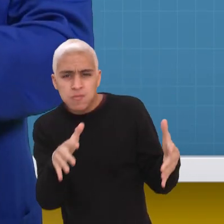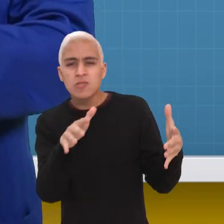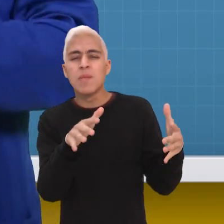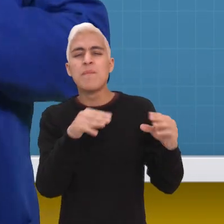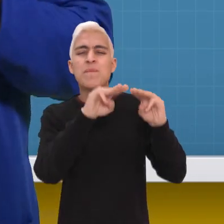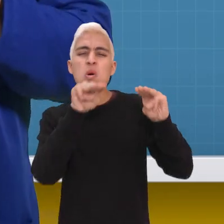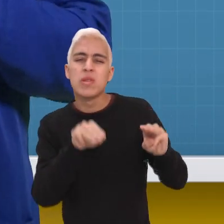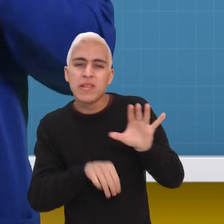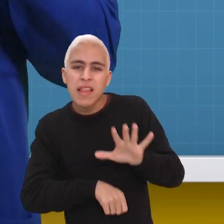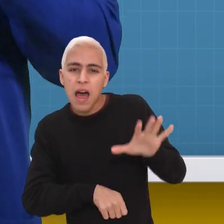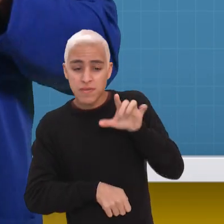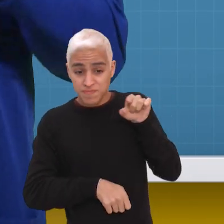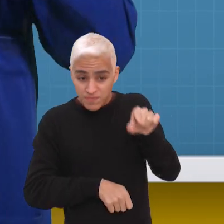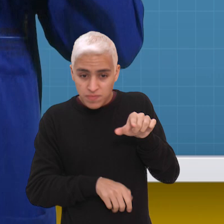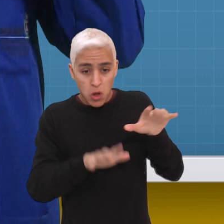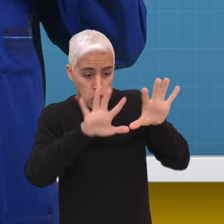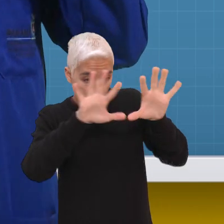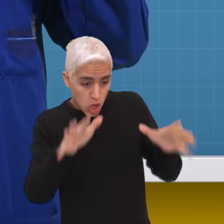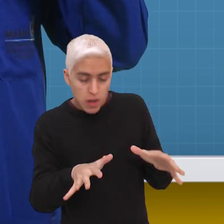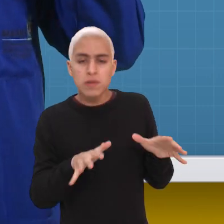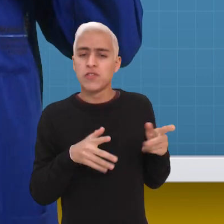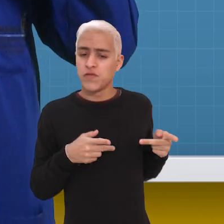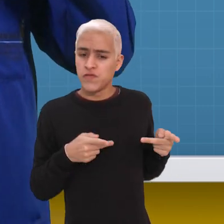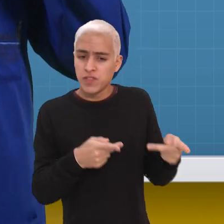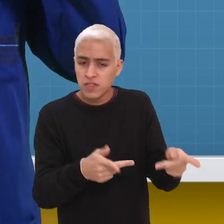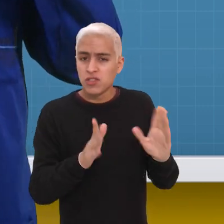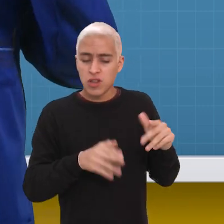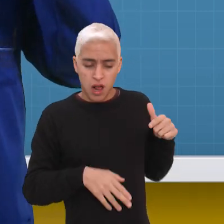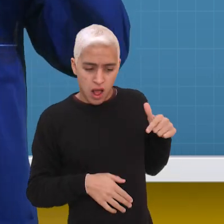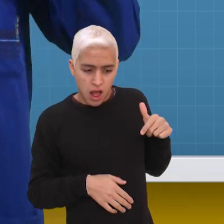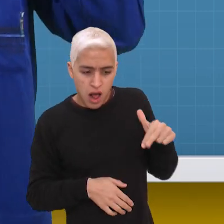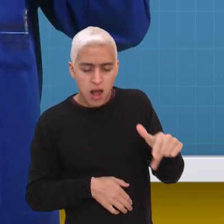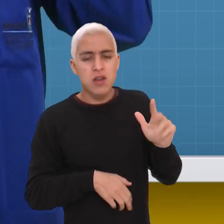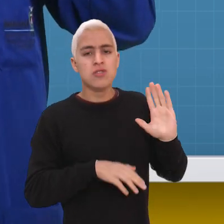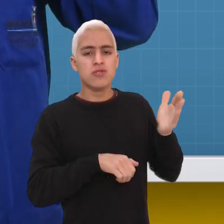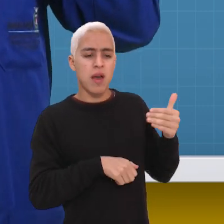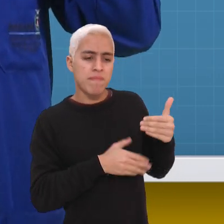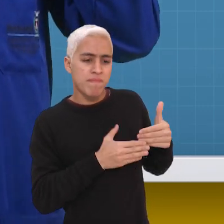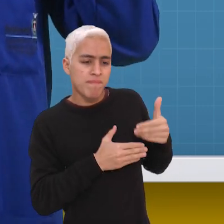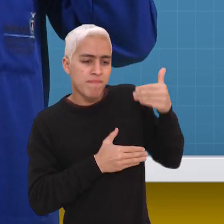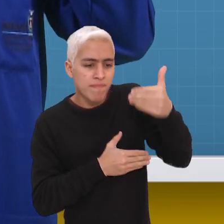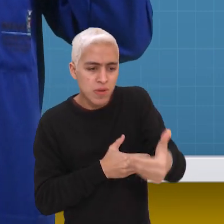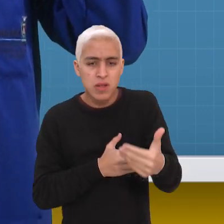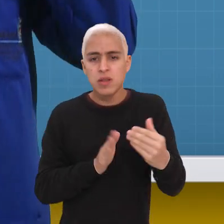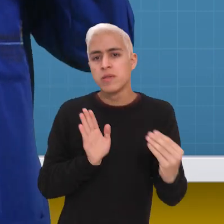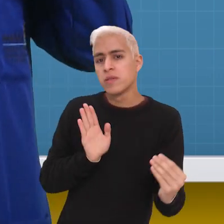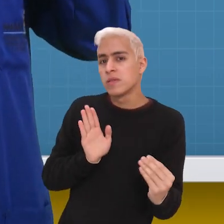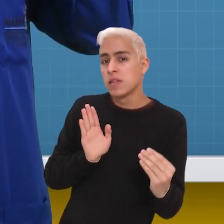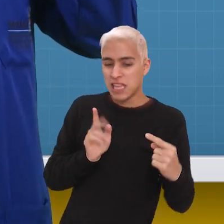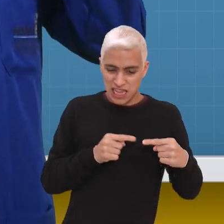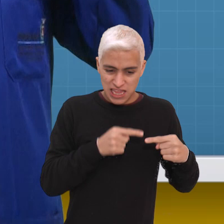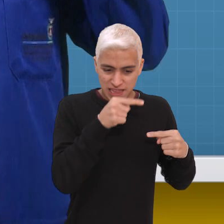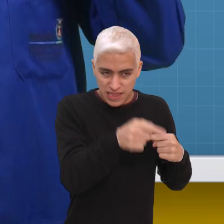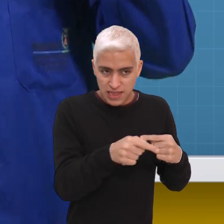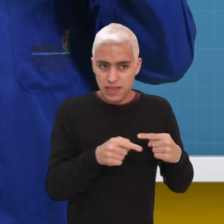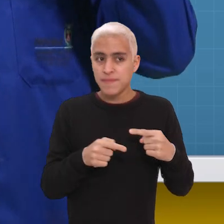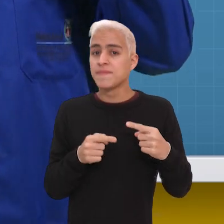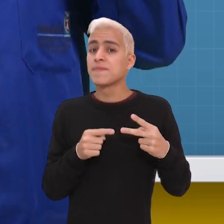Nacional. Essa já é uma locomoção, ou seja, já é uma passagem, uma